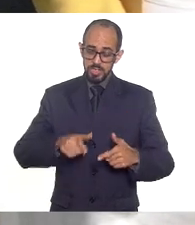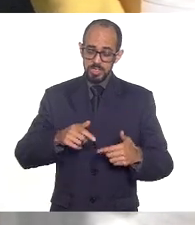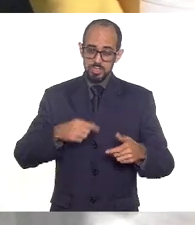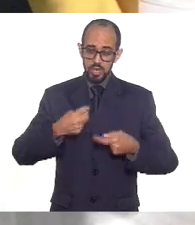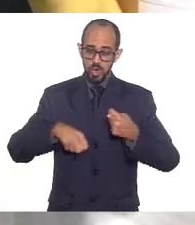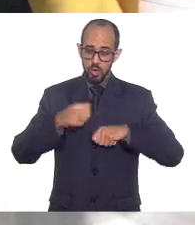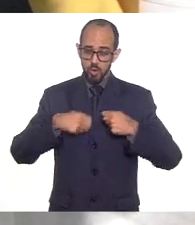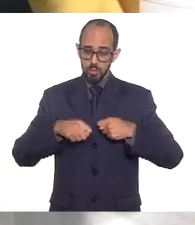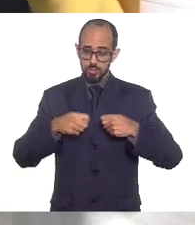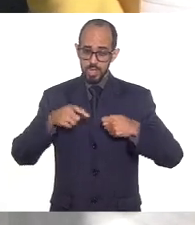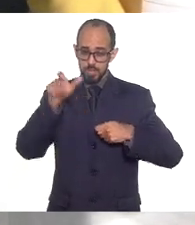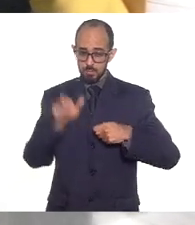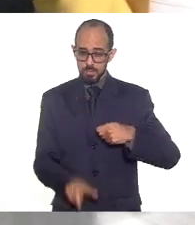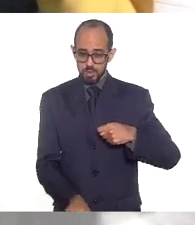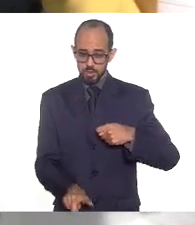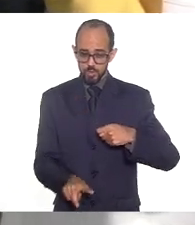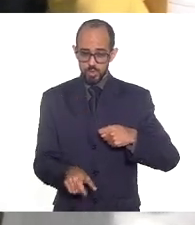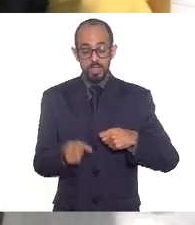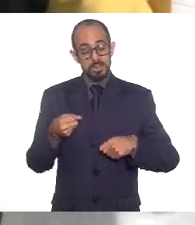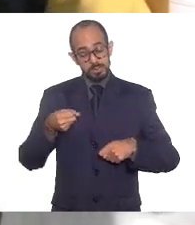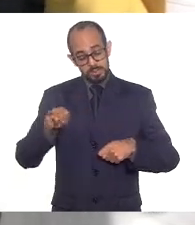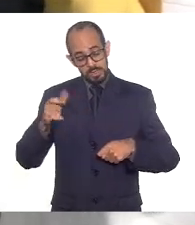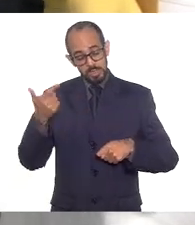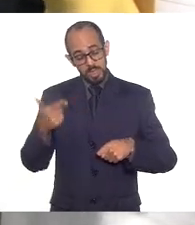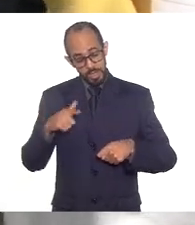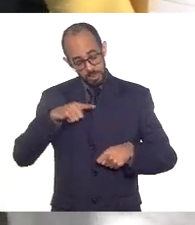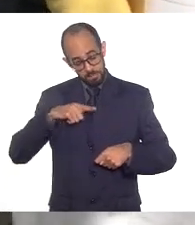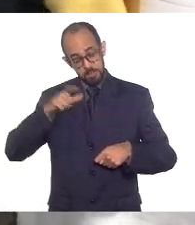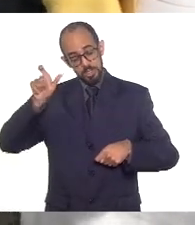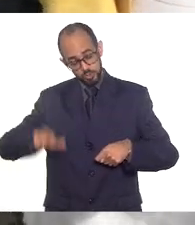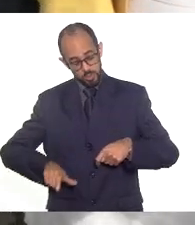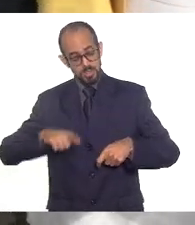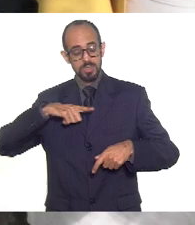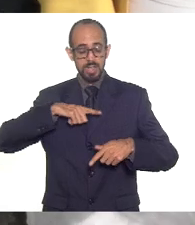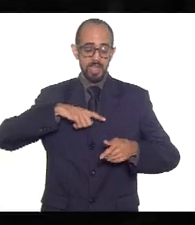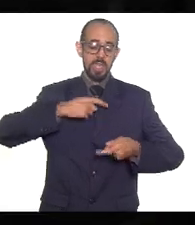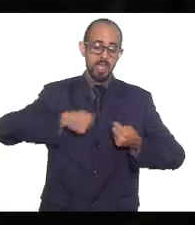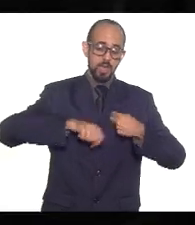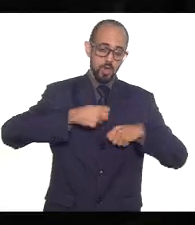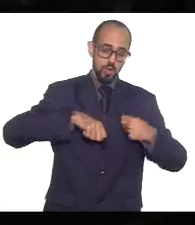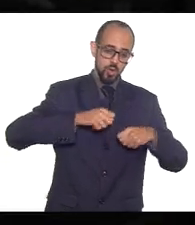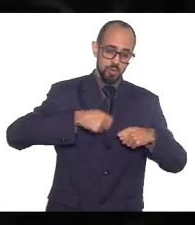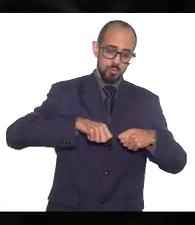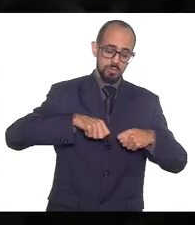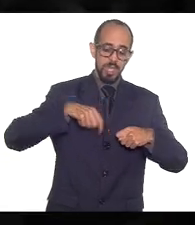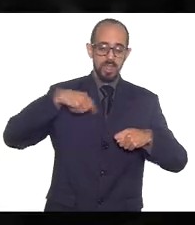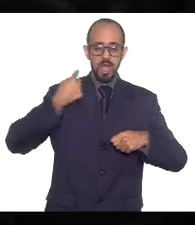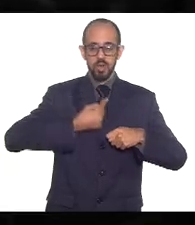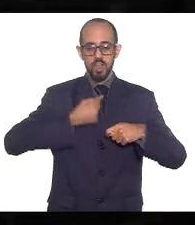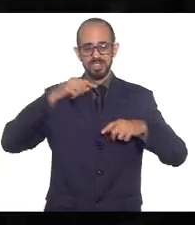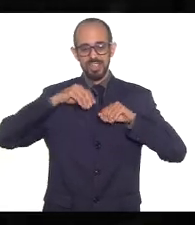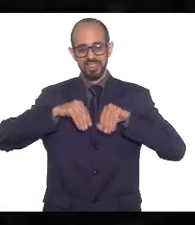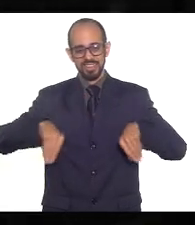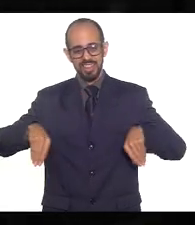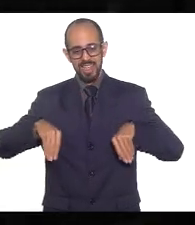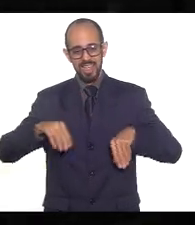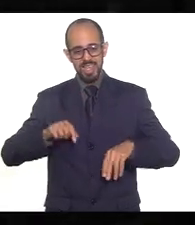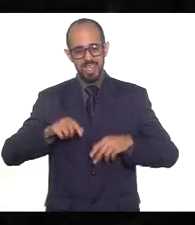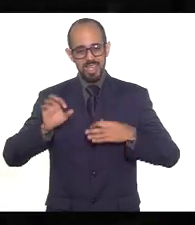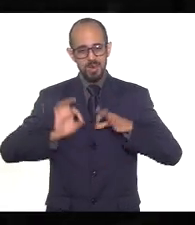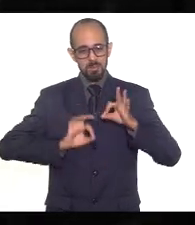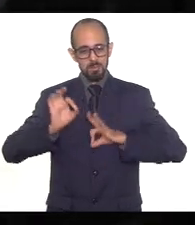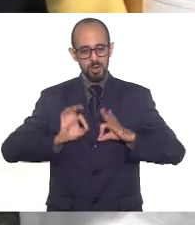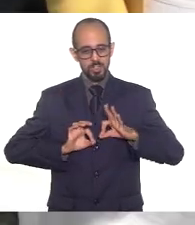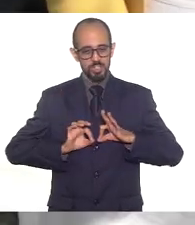pessoas só tem economia feita de gente feita de pessoas feita de pessoas do chão e o projeto é